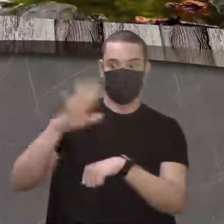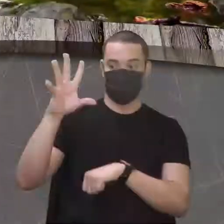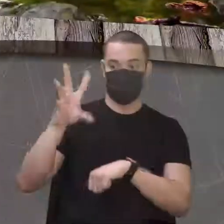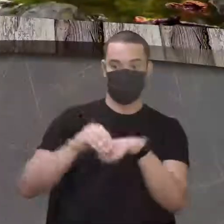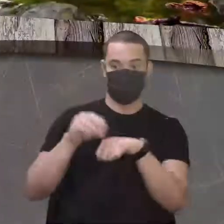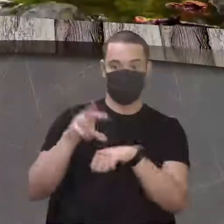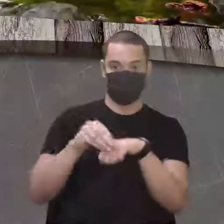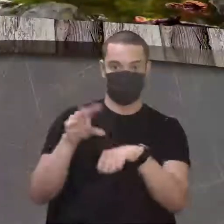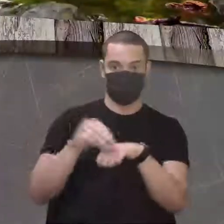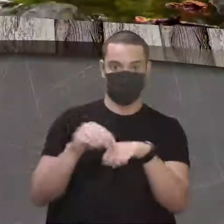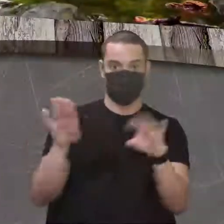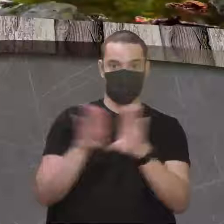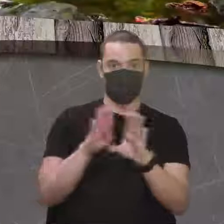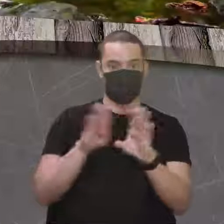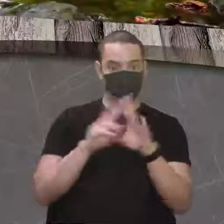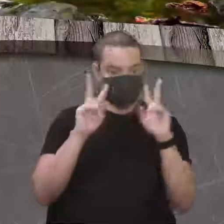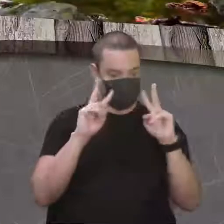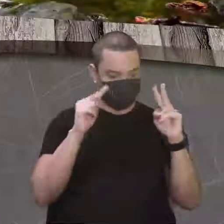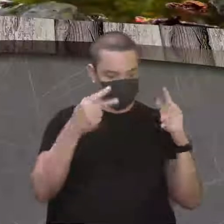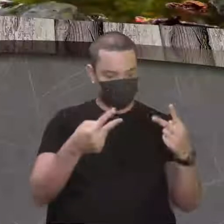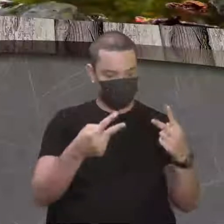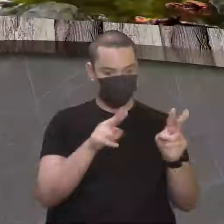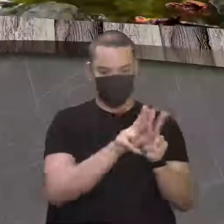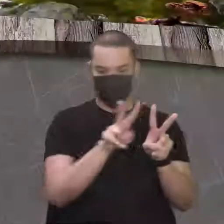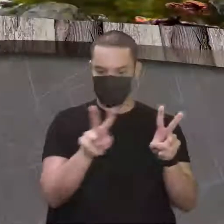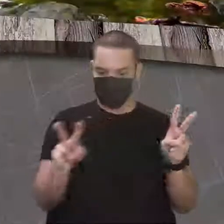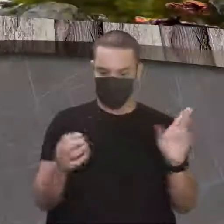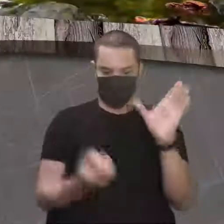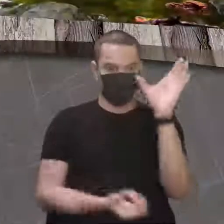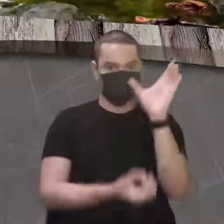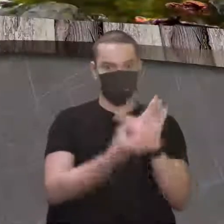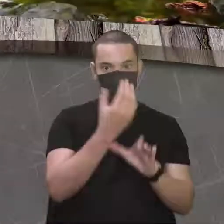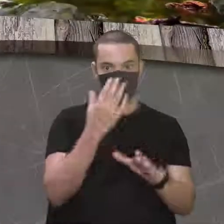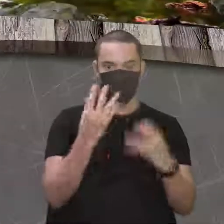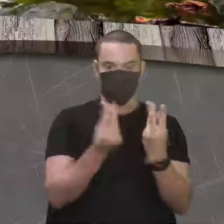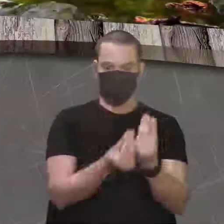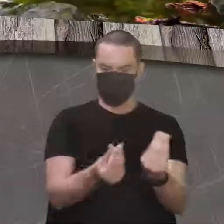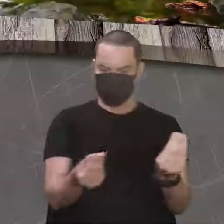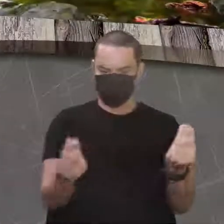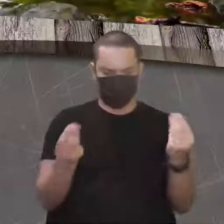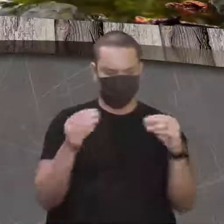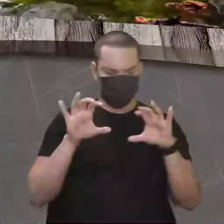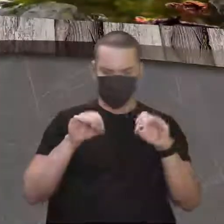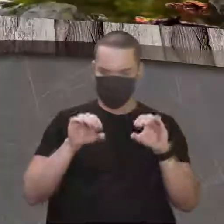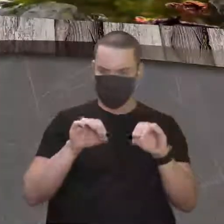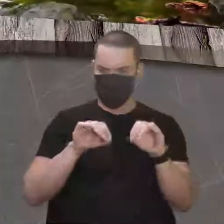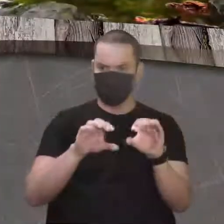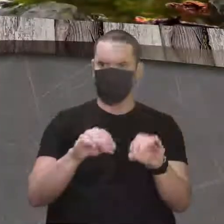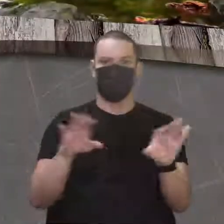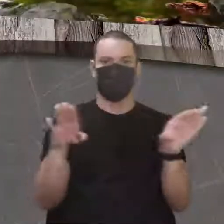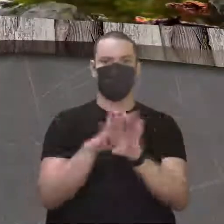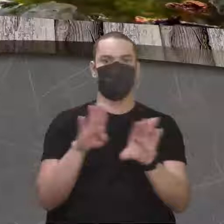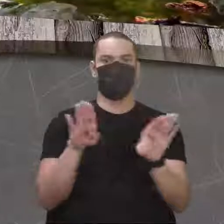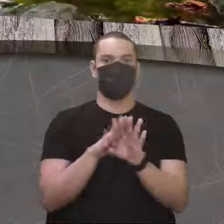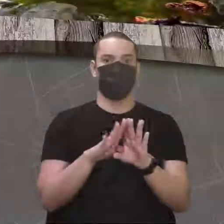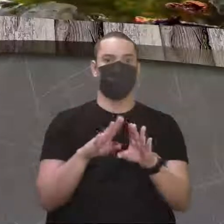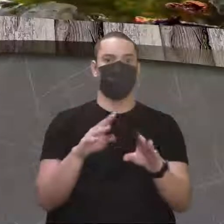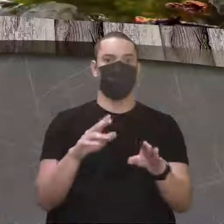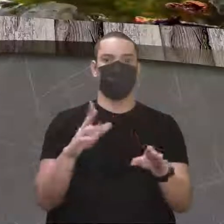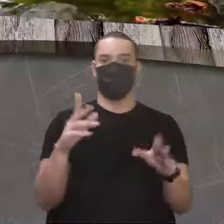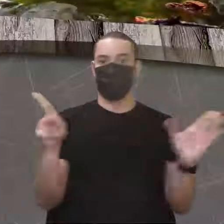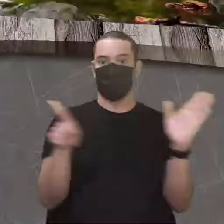mais reconhecermos os genomas, tanto de micro-organismos, quanto de